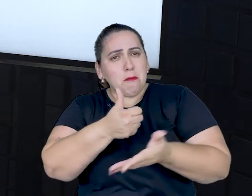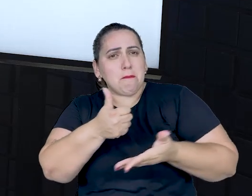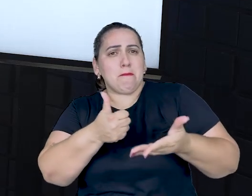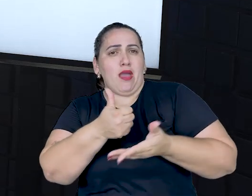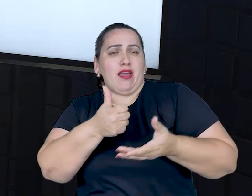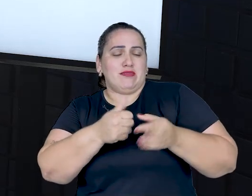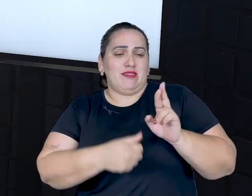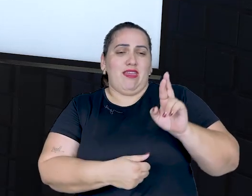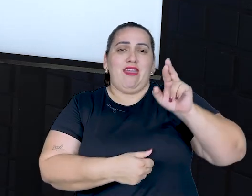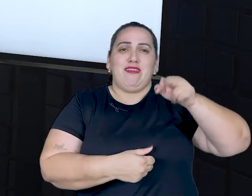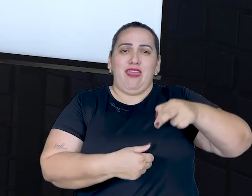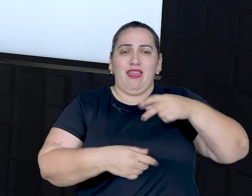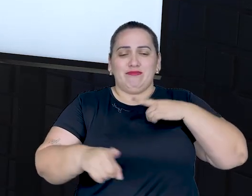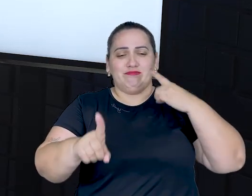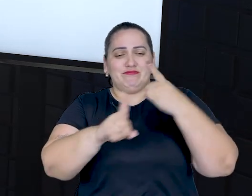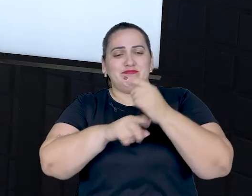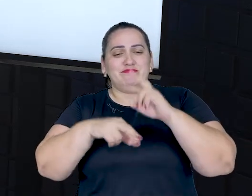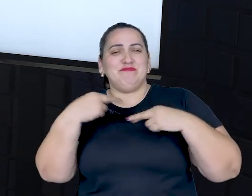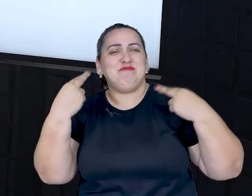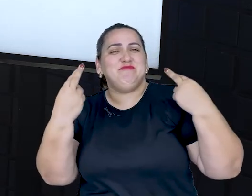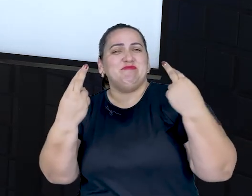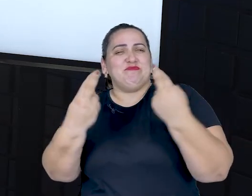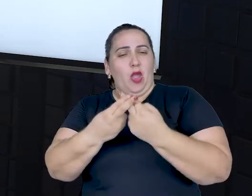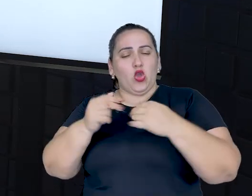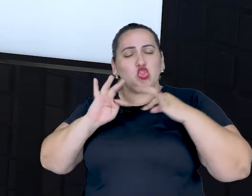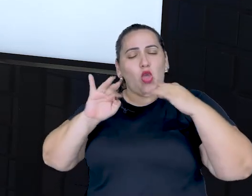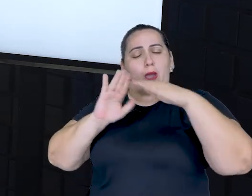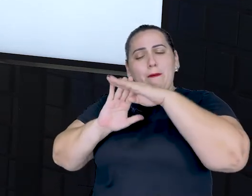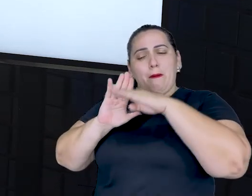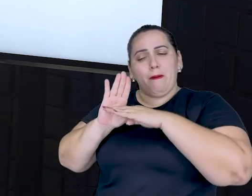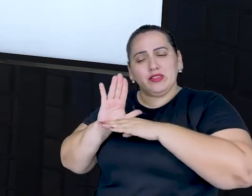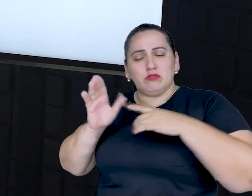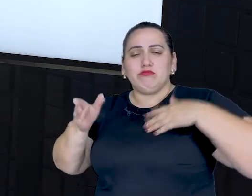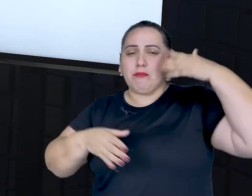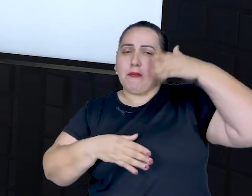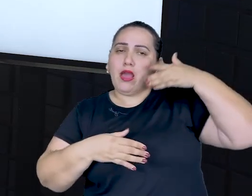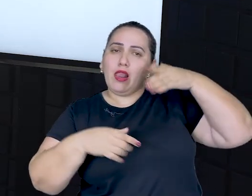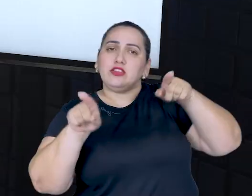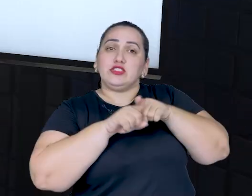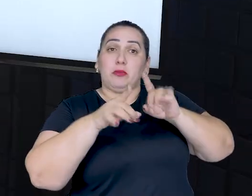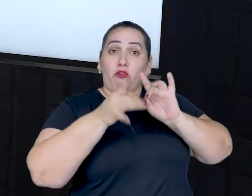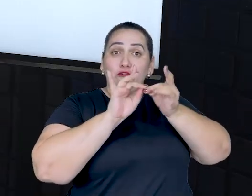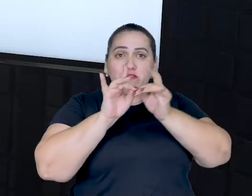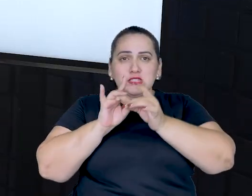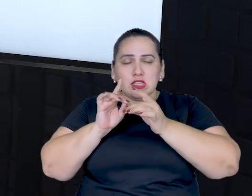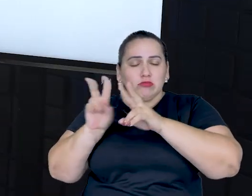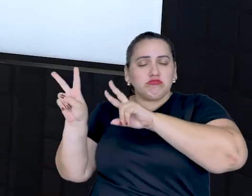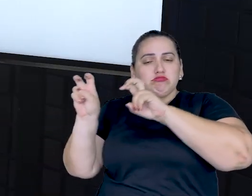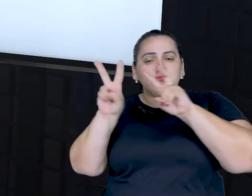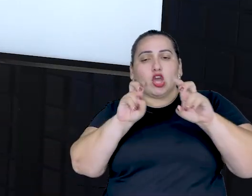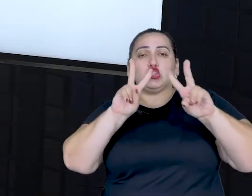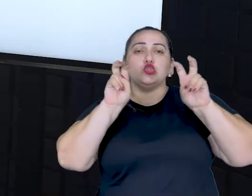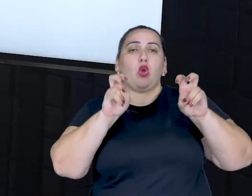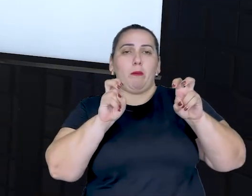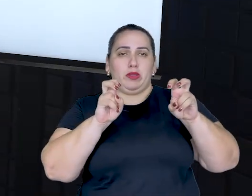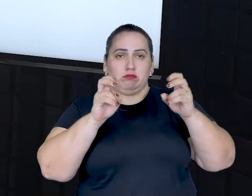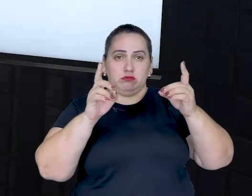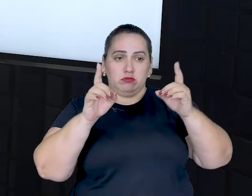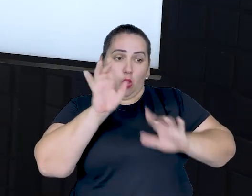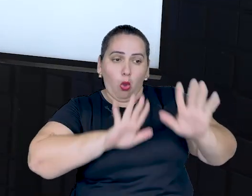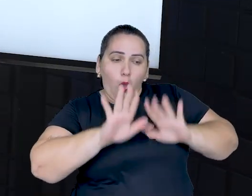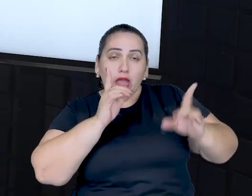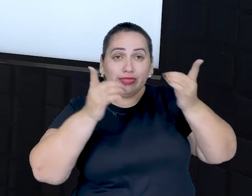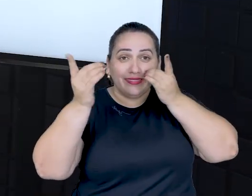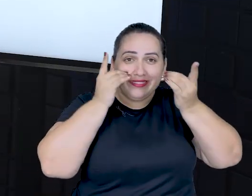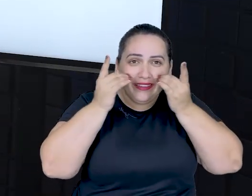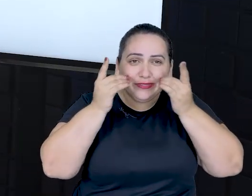Norte se reuniram em um grande encontro, com a programação voltada para palestras e oficinas com temas sobre proteção de